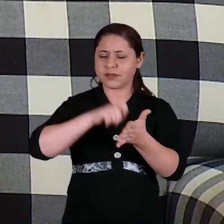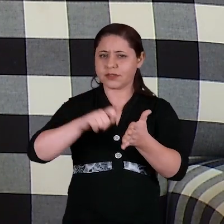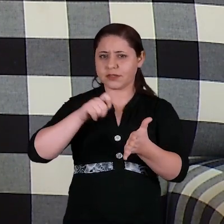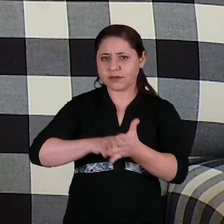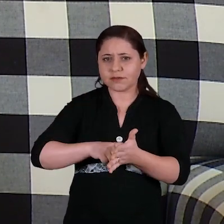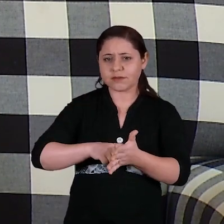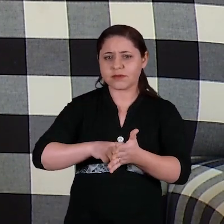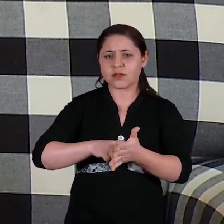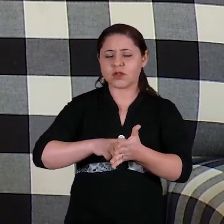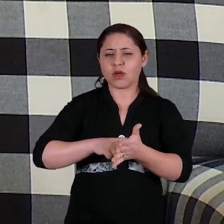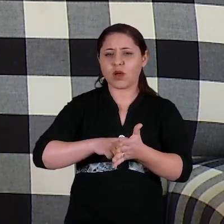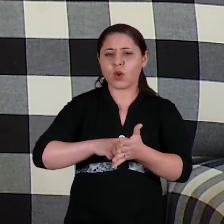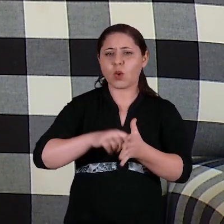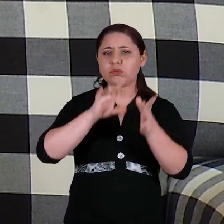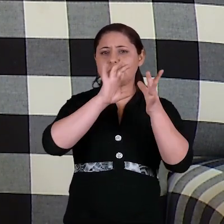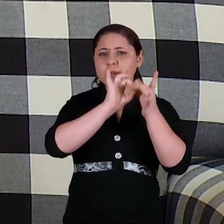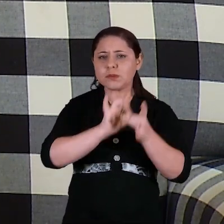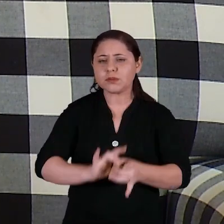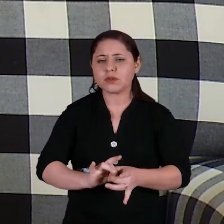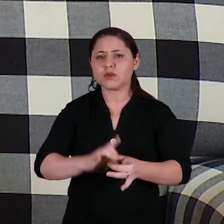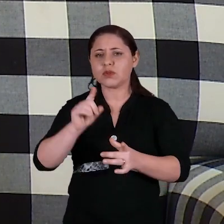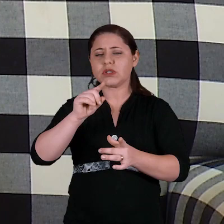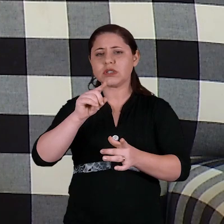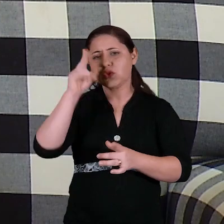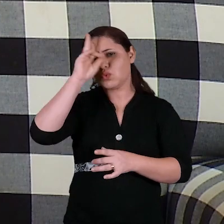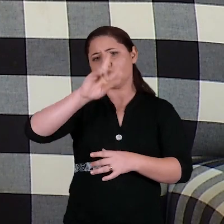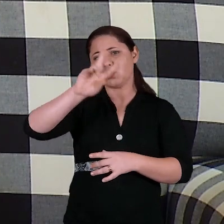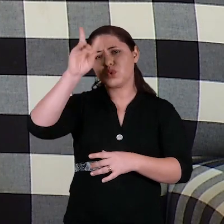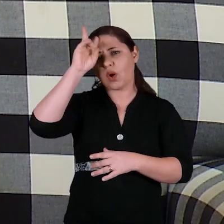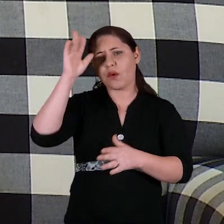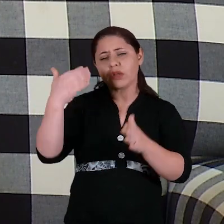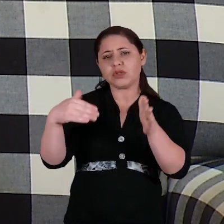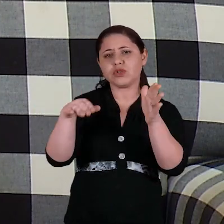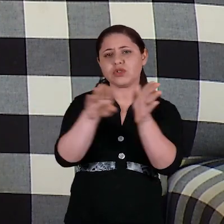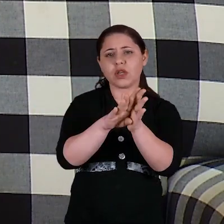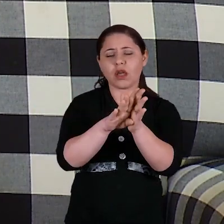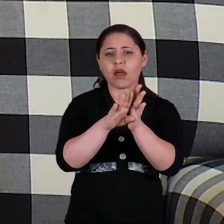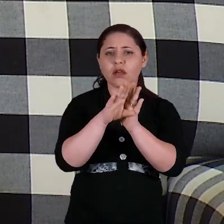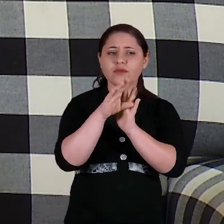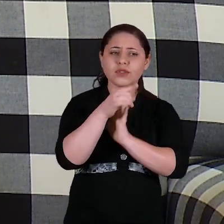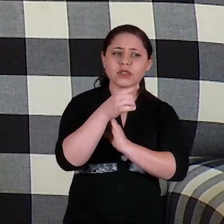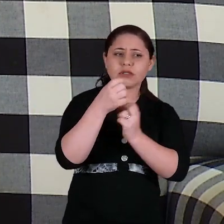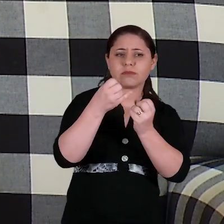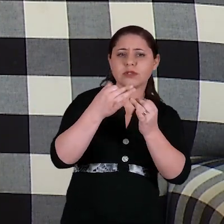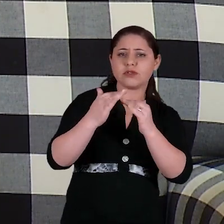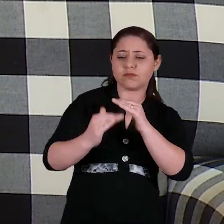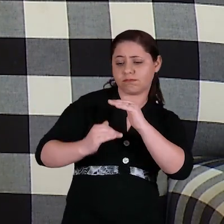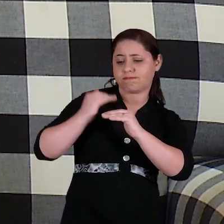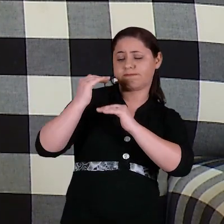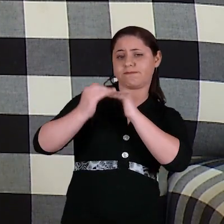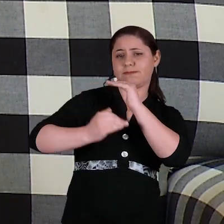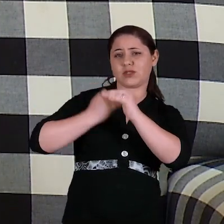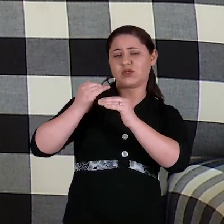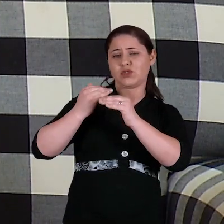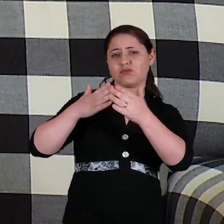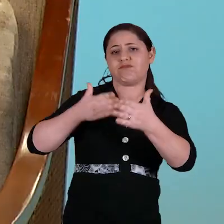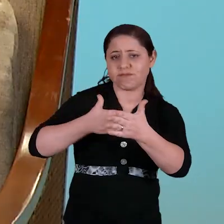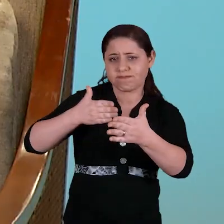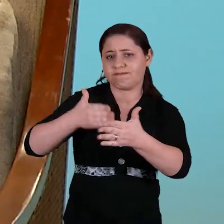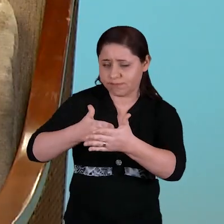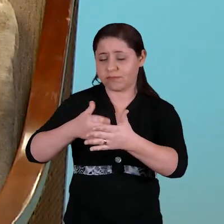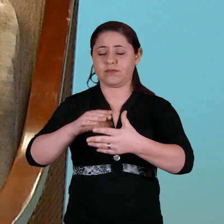conteúdo, que relatos, que histórias, por exemplo, chegam até você de avanços e